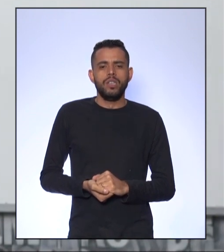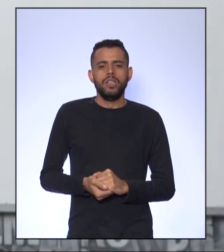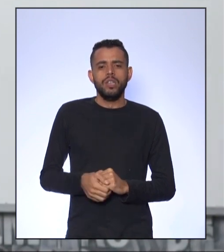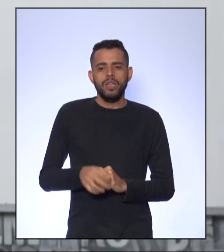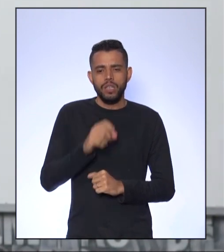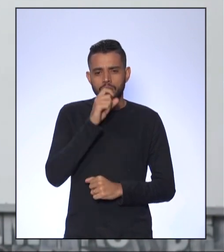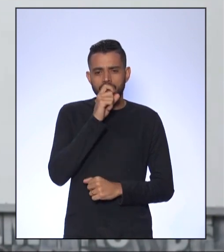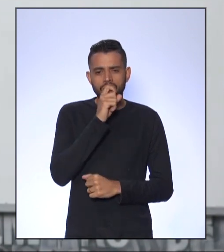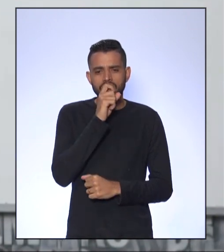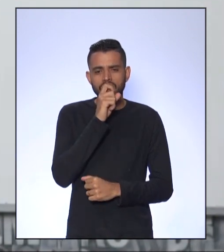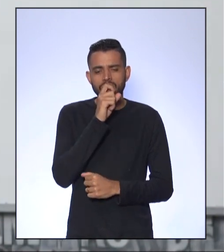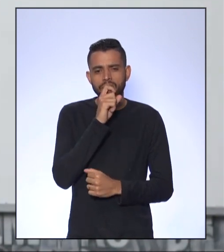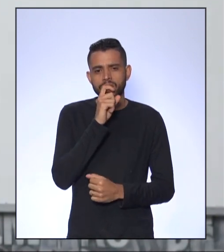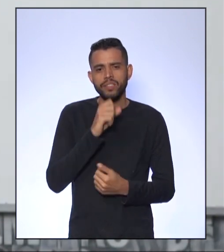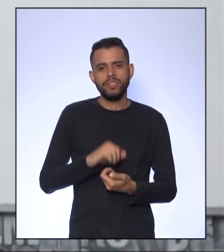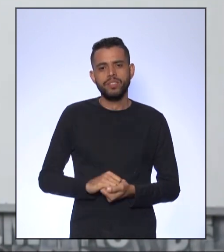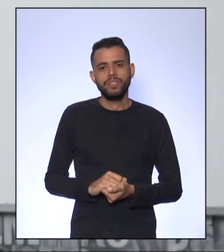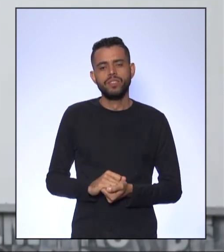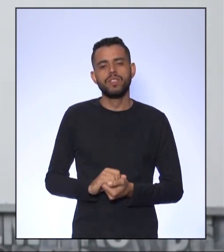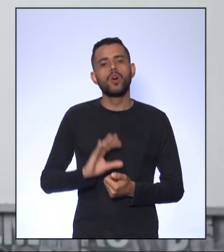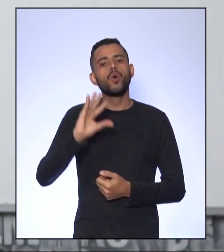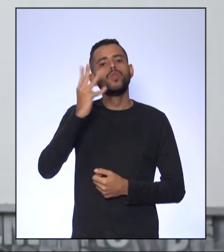após o que nós chamamos de